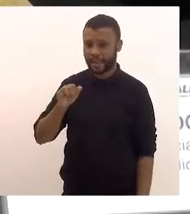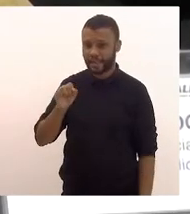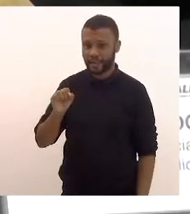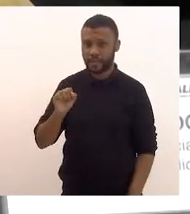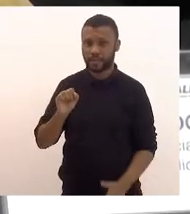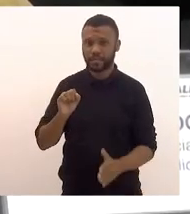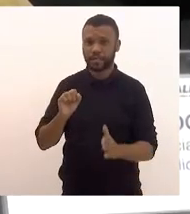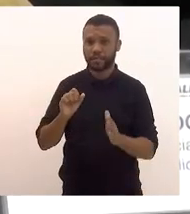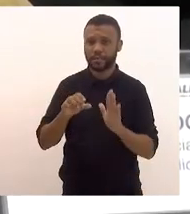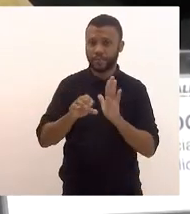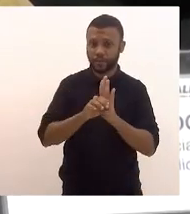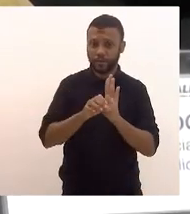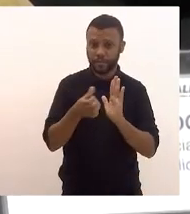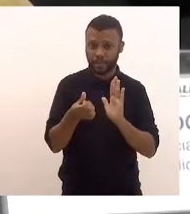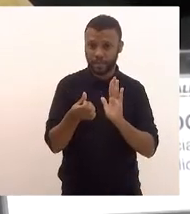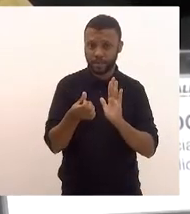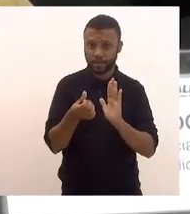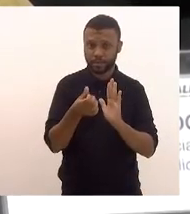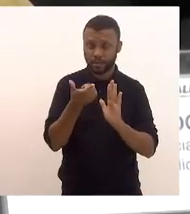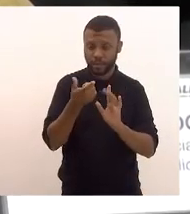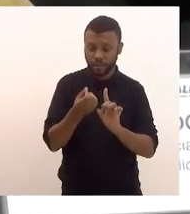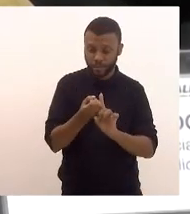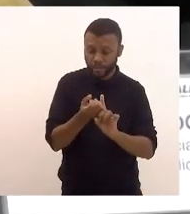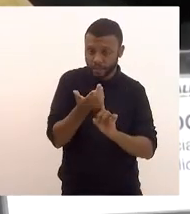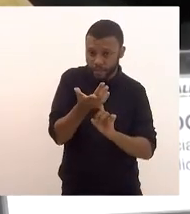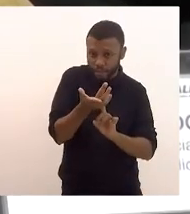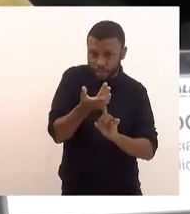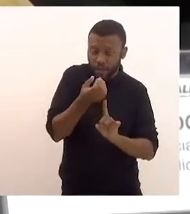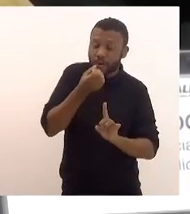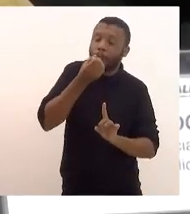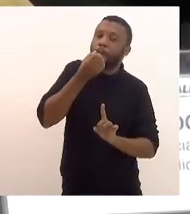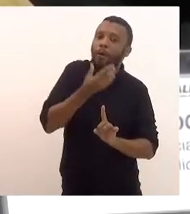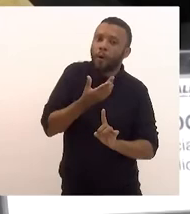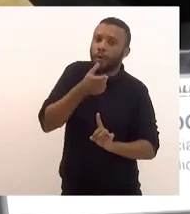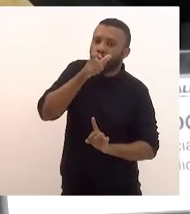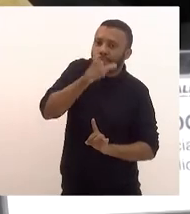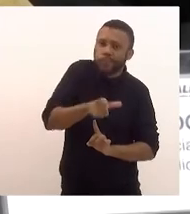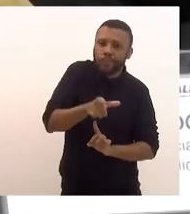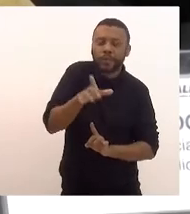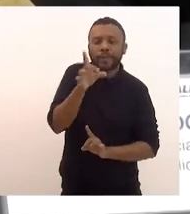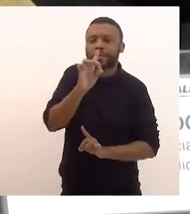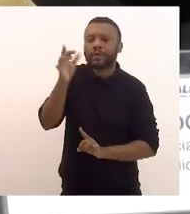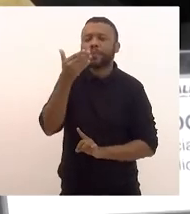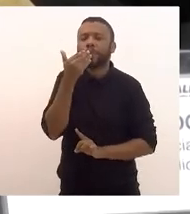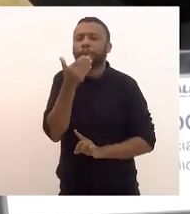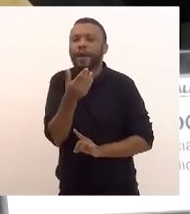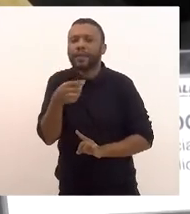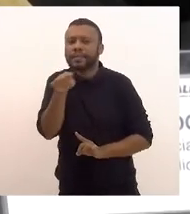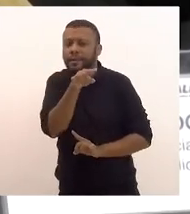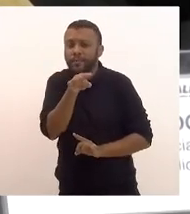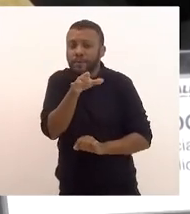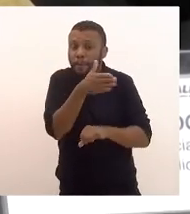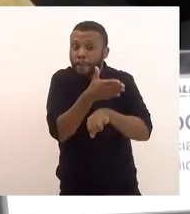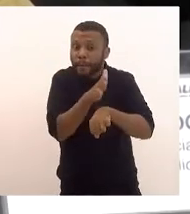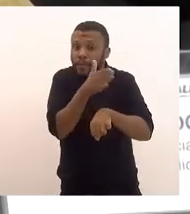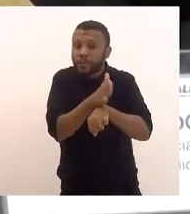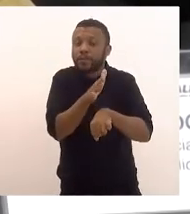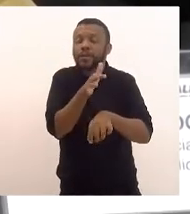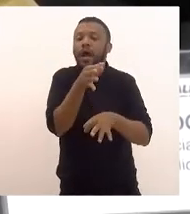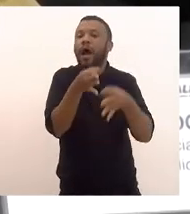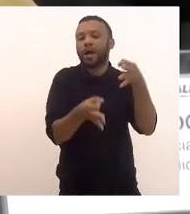o seguinte ele te declarou o homem o que é bom e o que é o que o senhor pede de ti senão que pratiques a